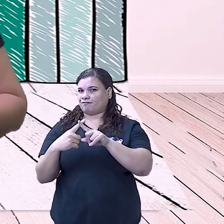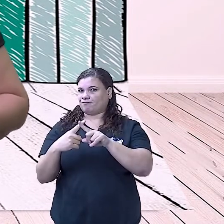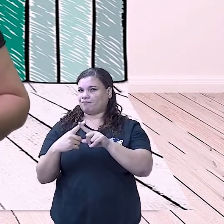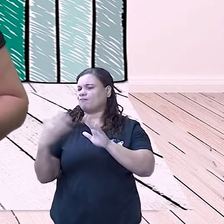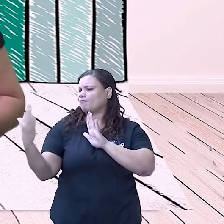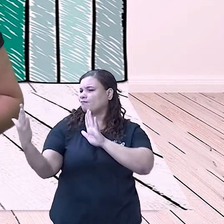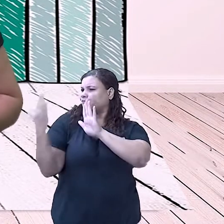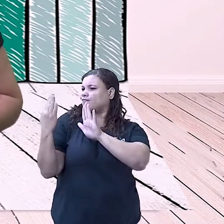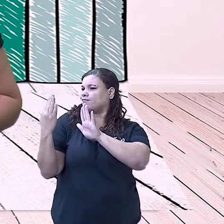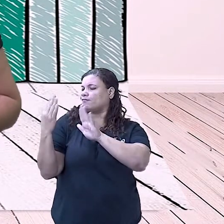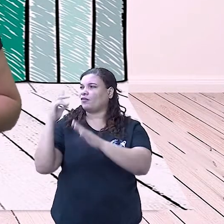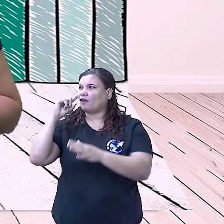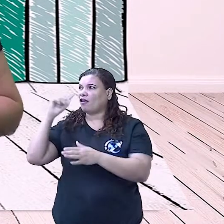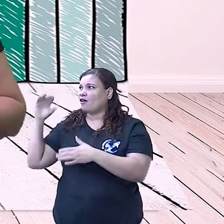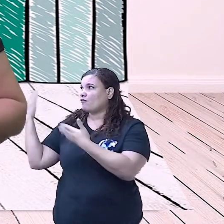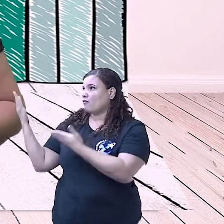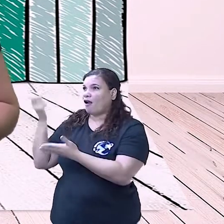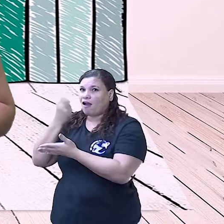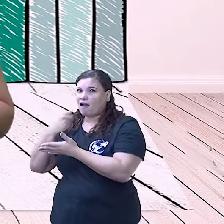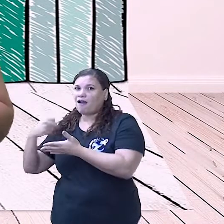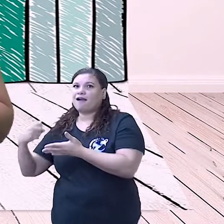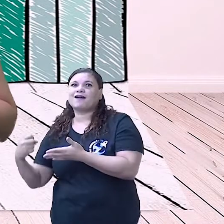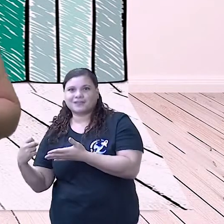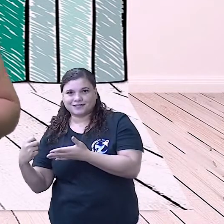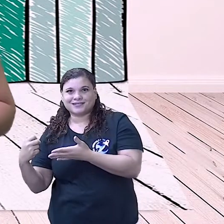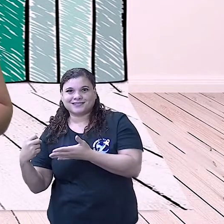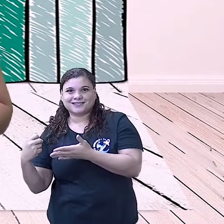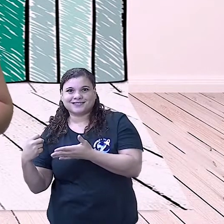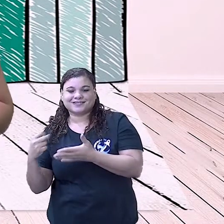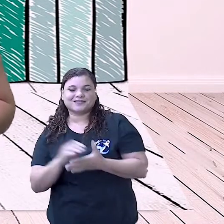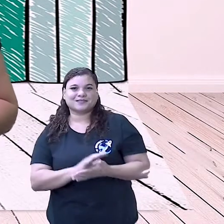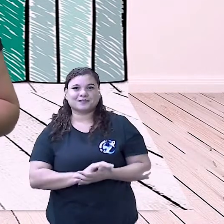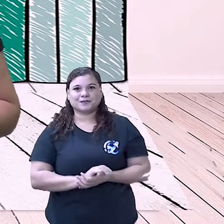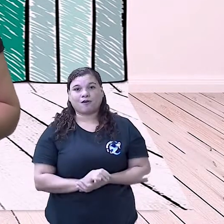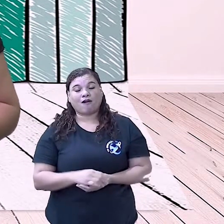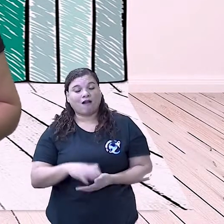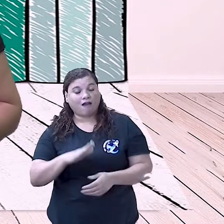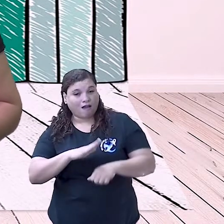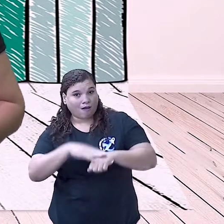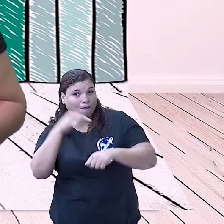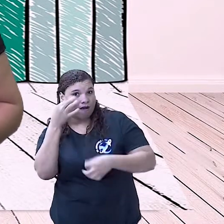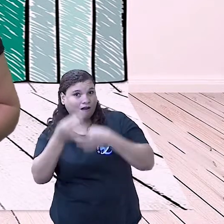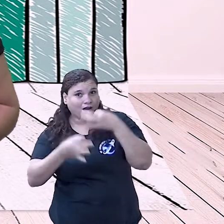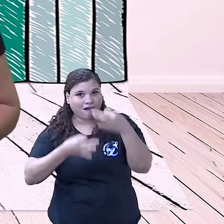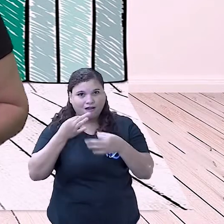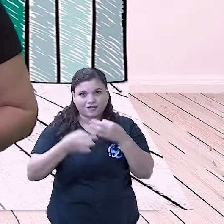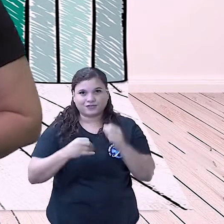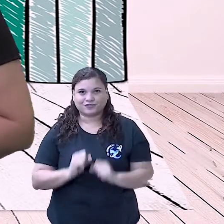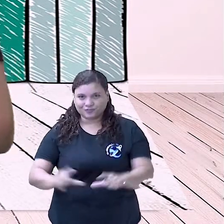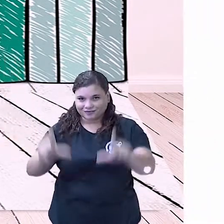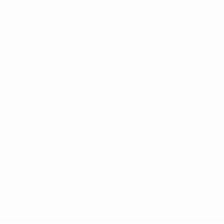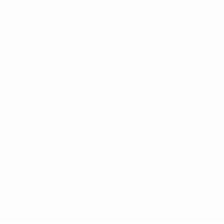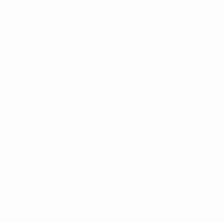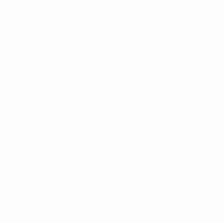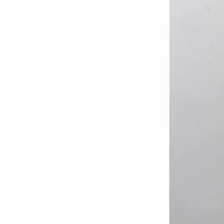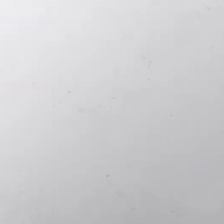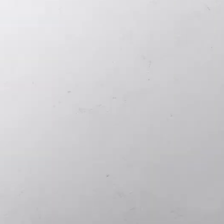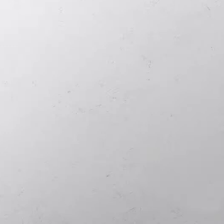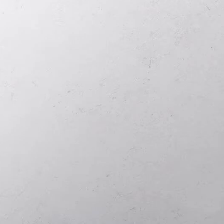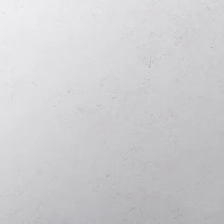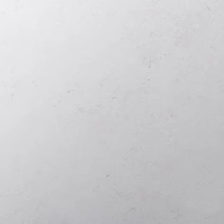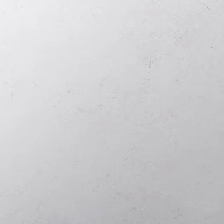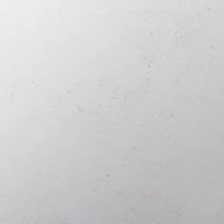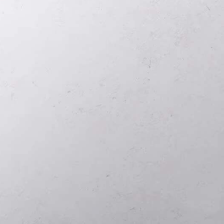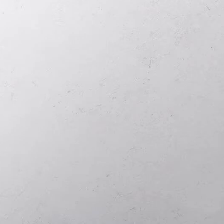que significa encarar uma situação, um desafio. Para mais dicas como essa, fique ligado na